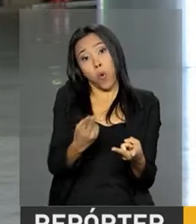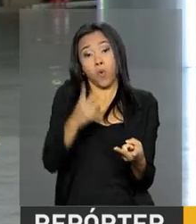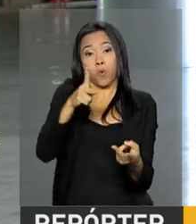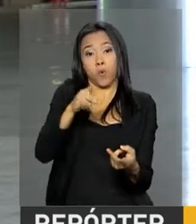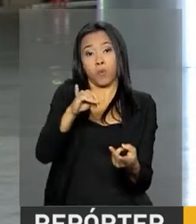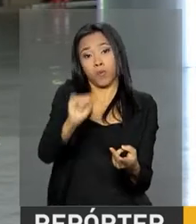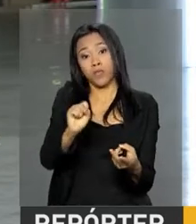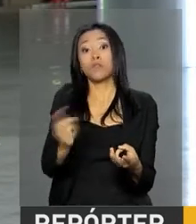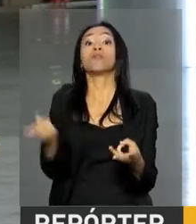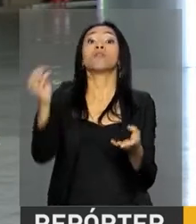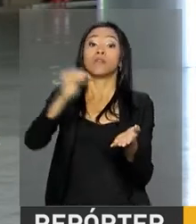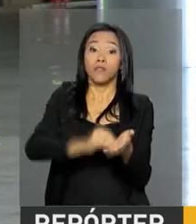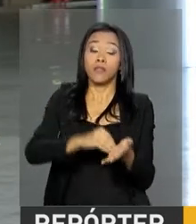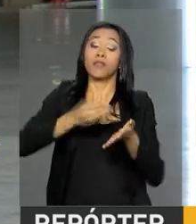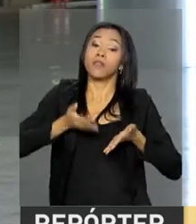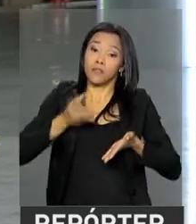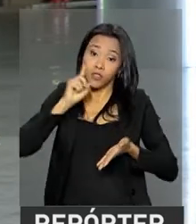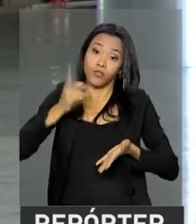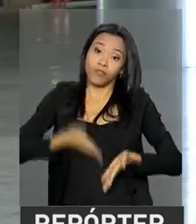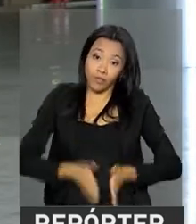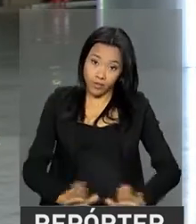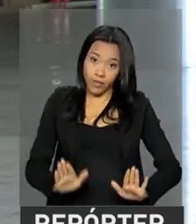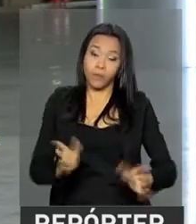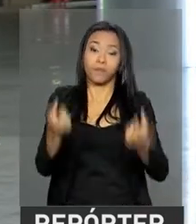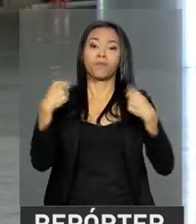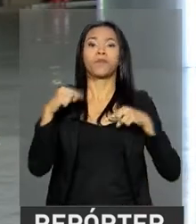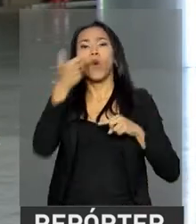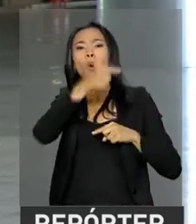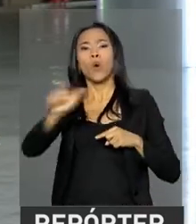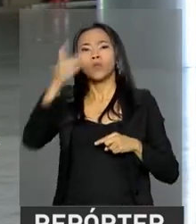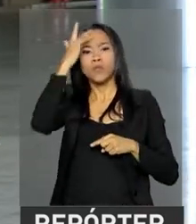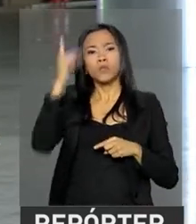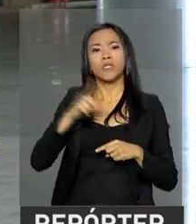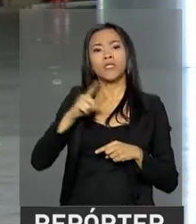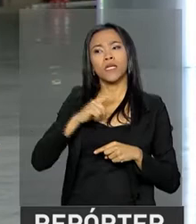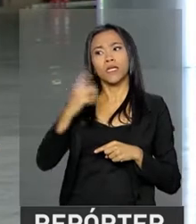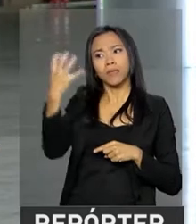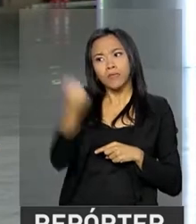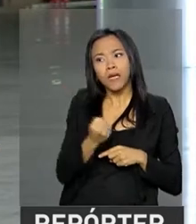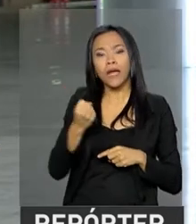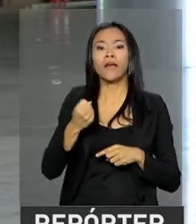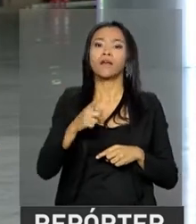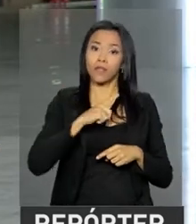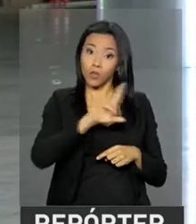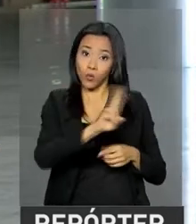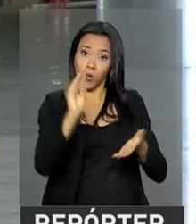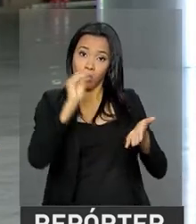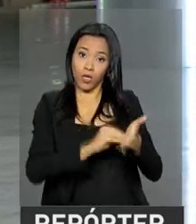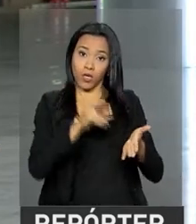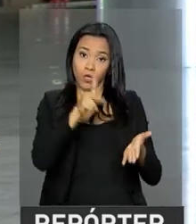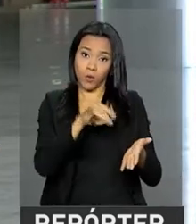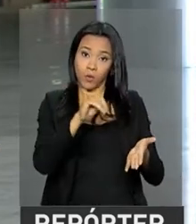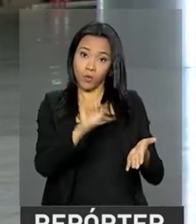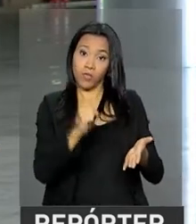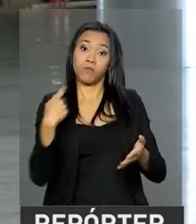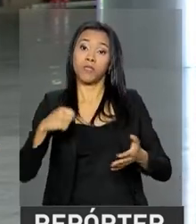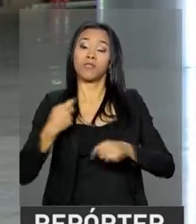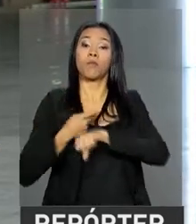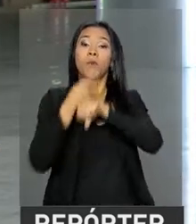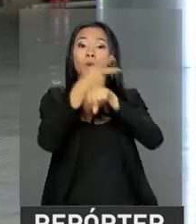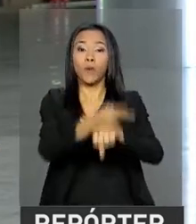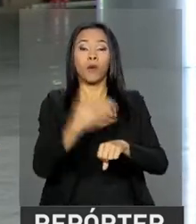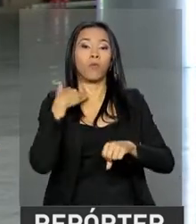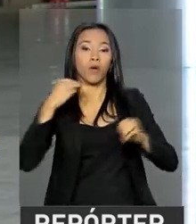a data de nascimento os trabalhadores que têm recursos a carne estão inscritos no pis devem procurar uma agência da caixa econômica federal